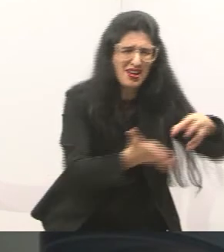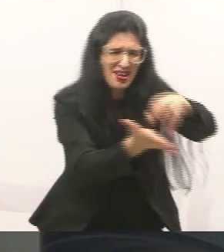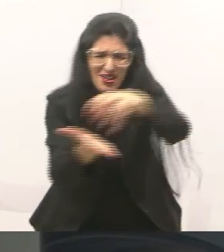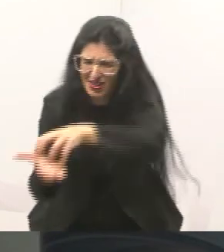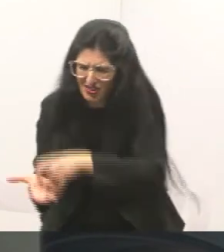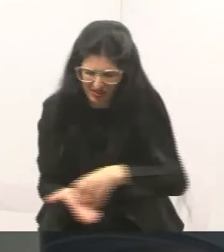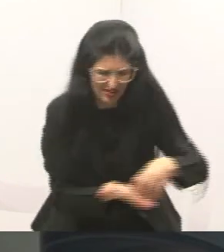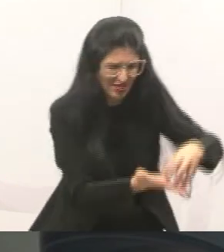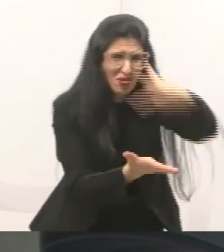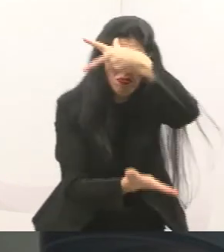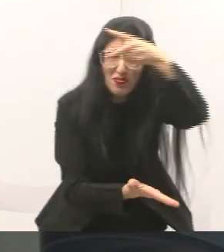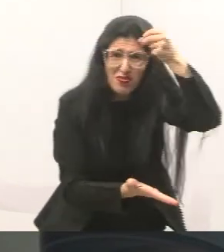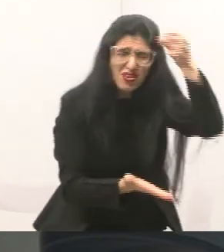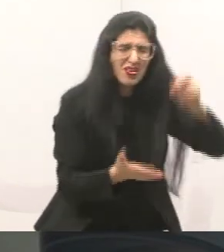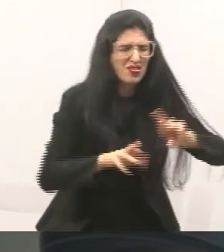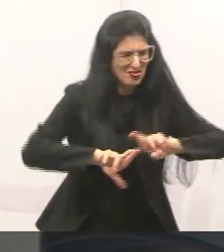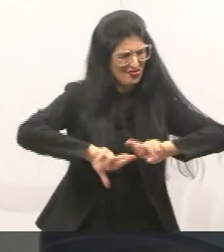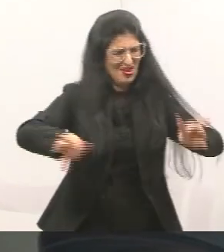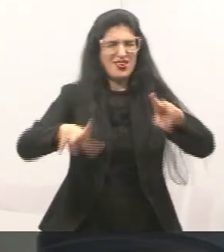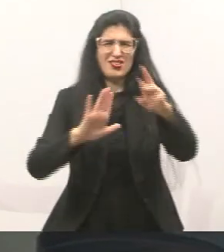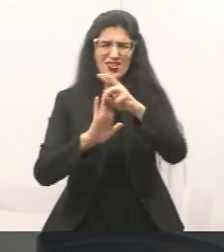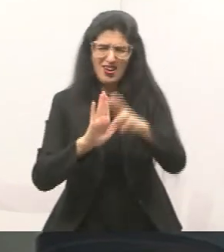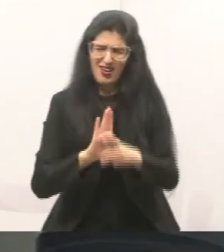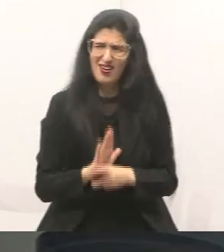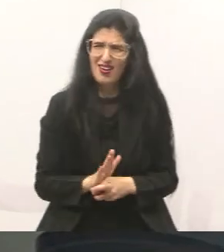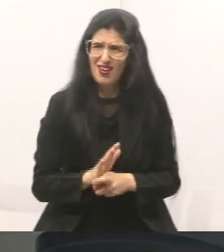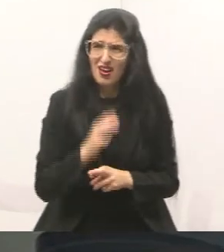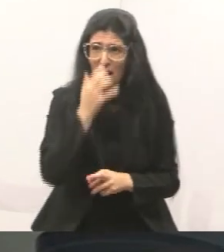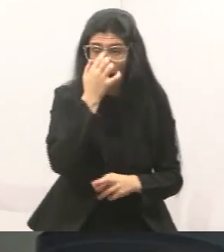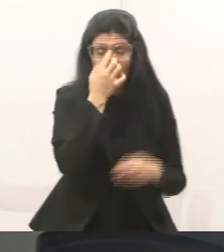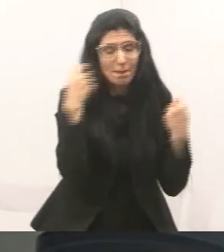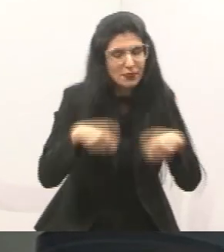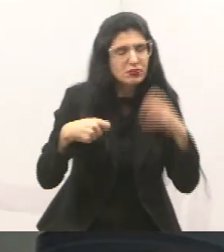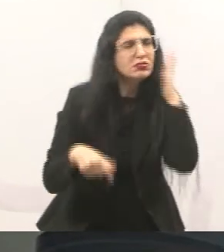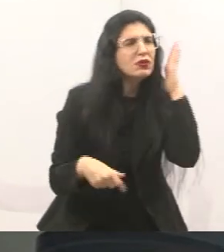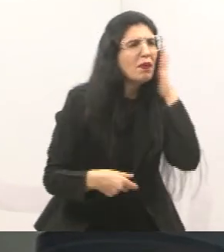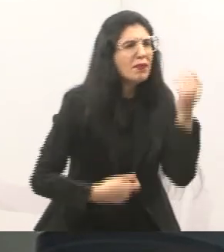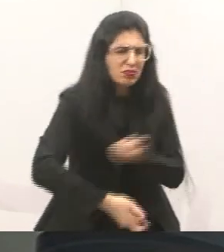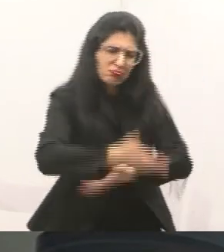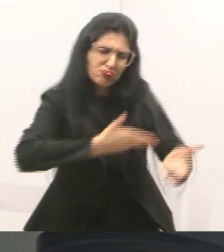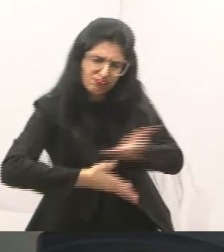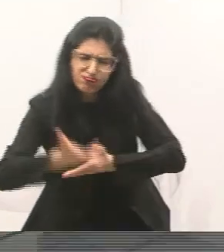ser e se está tendo uma boa discussão com o servidor a respeito disso.